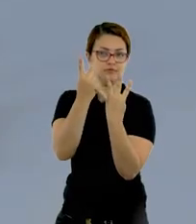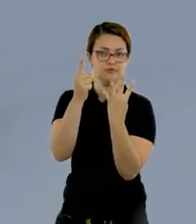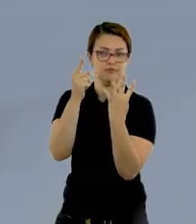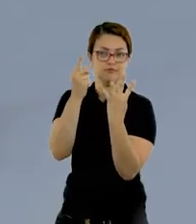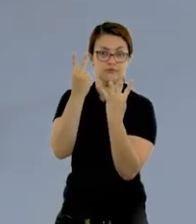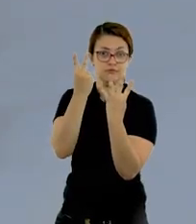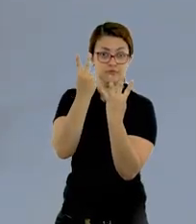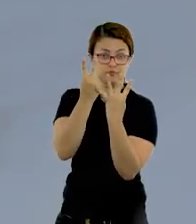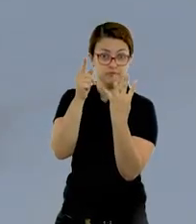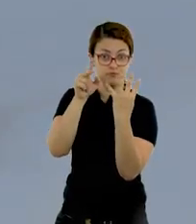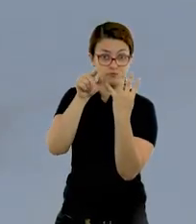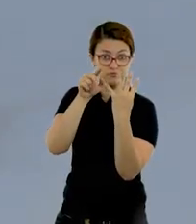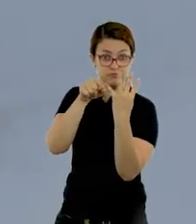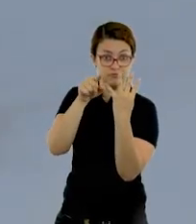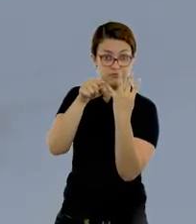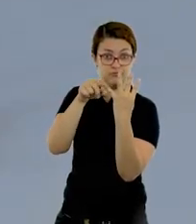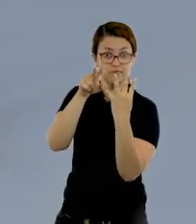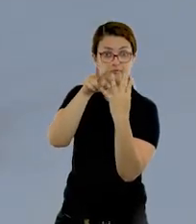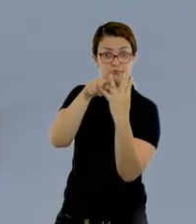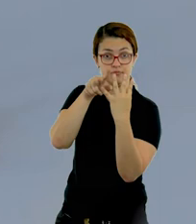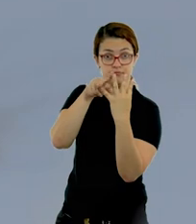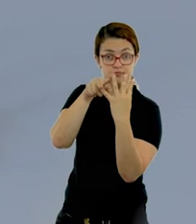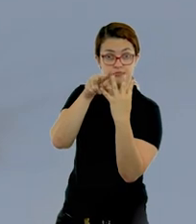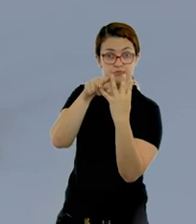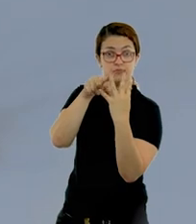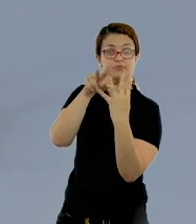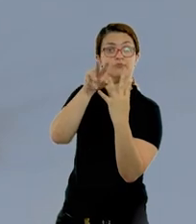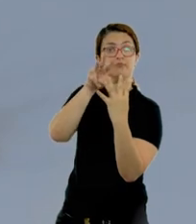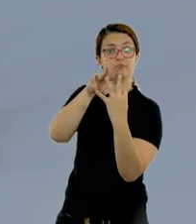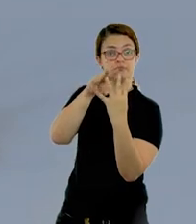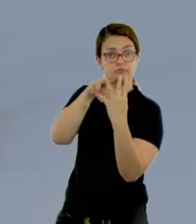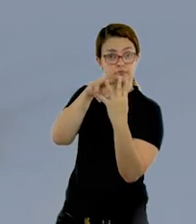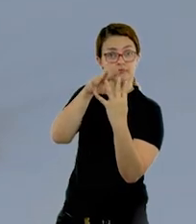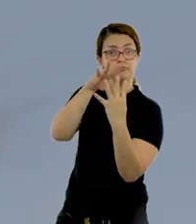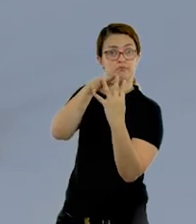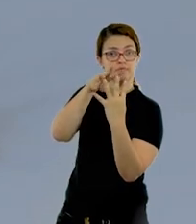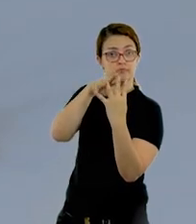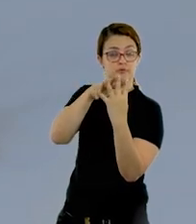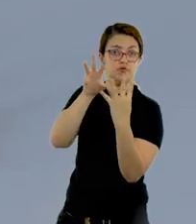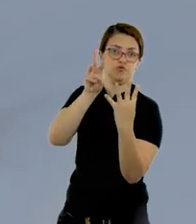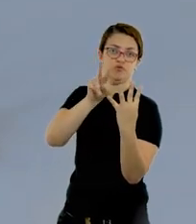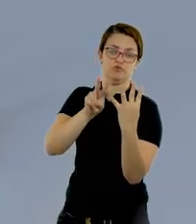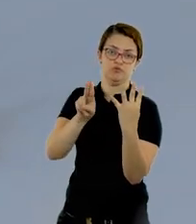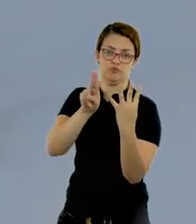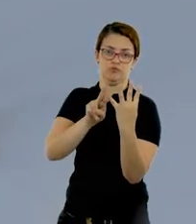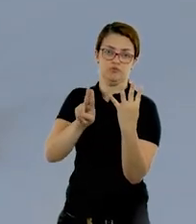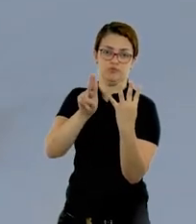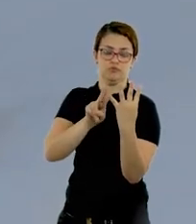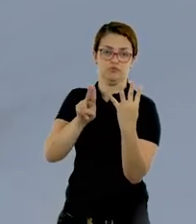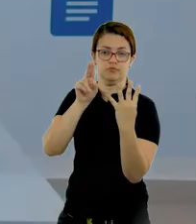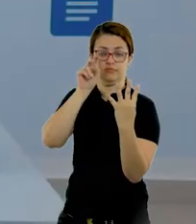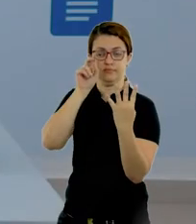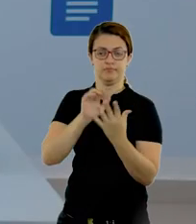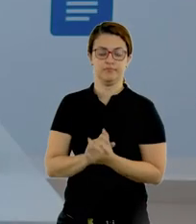1.332, ou seja, duas unidades, 3 dezenas, 3 centenas e uma unidade de milhar.